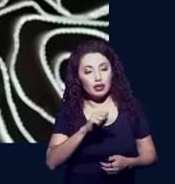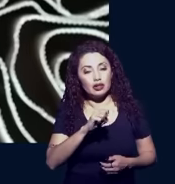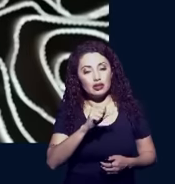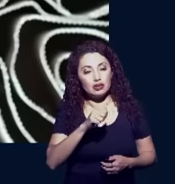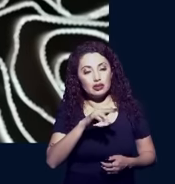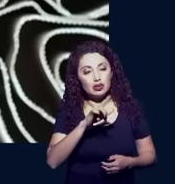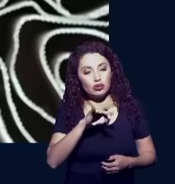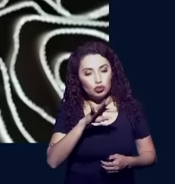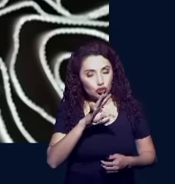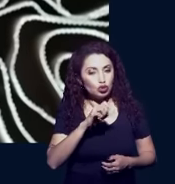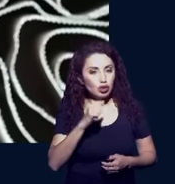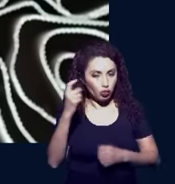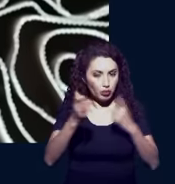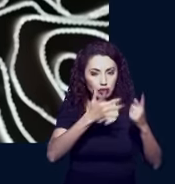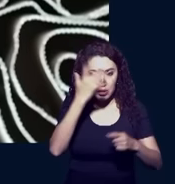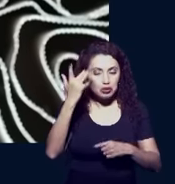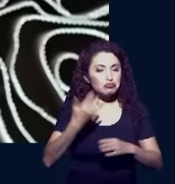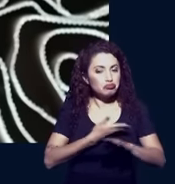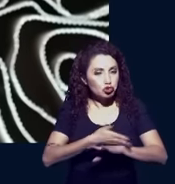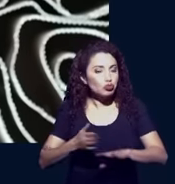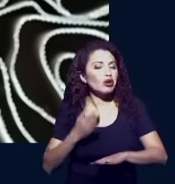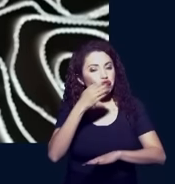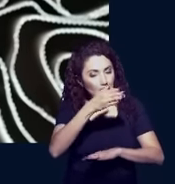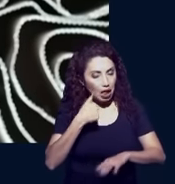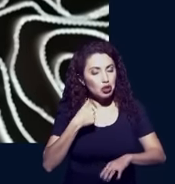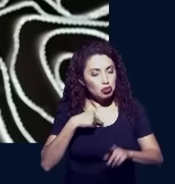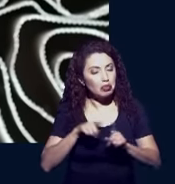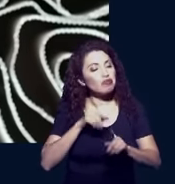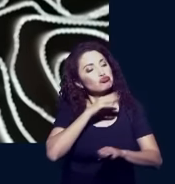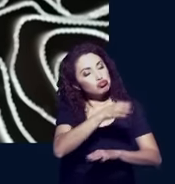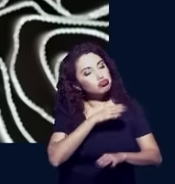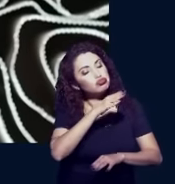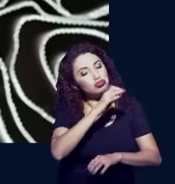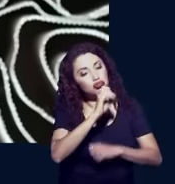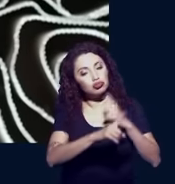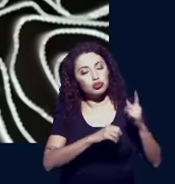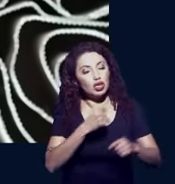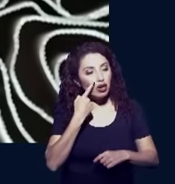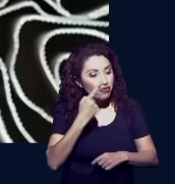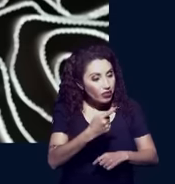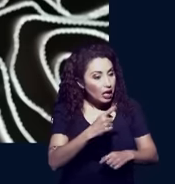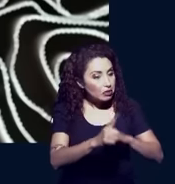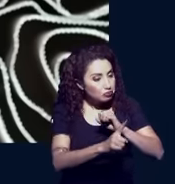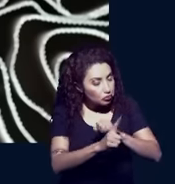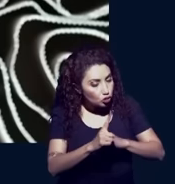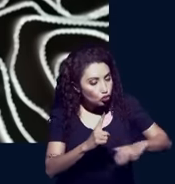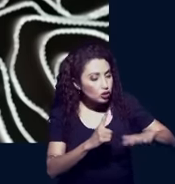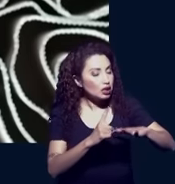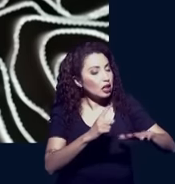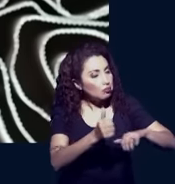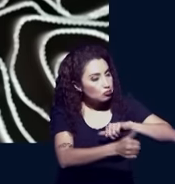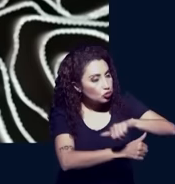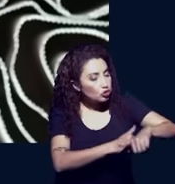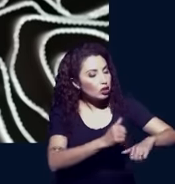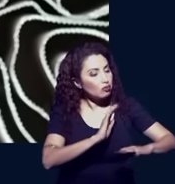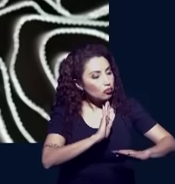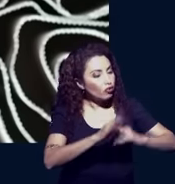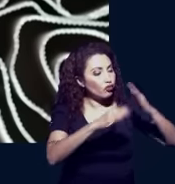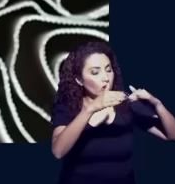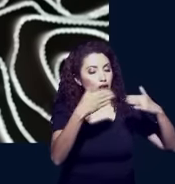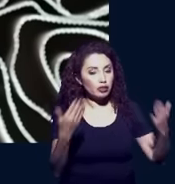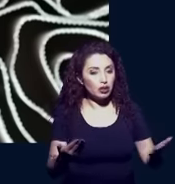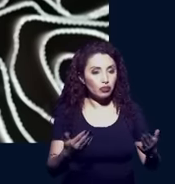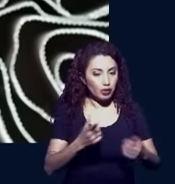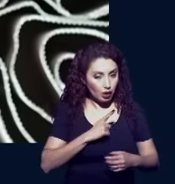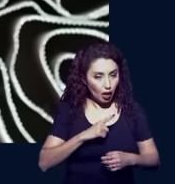e você nota claramente uma evolução da sociedade né o o o o o o príncipe e e e